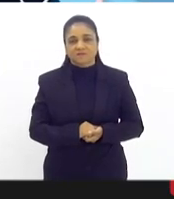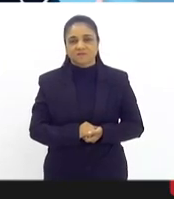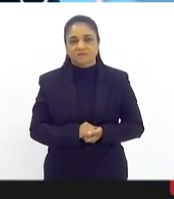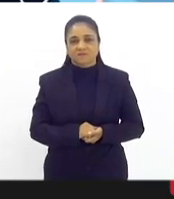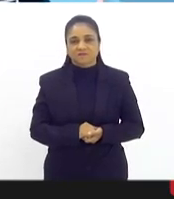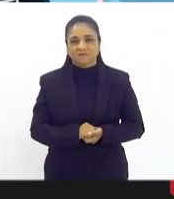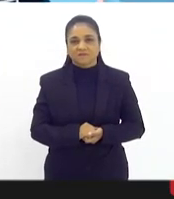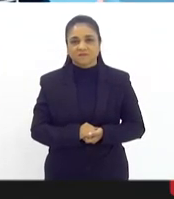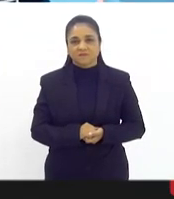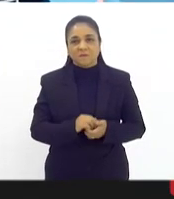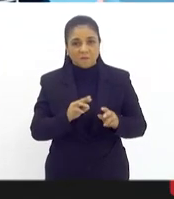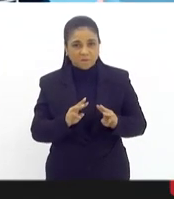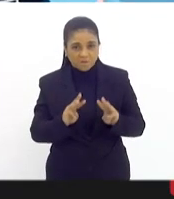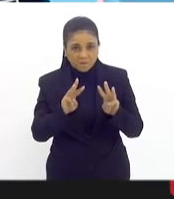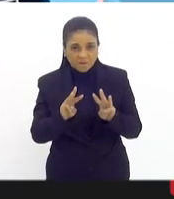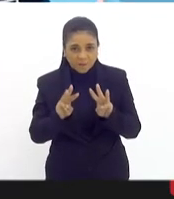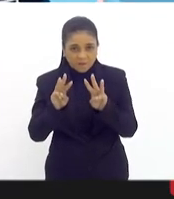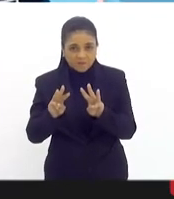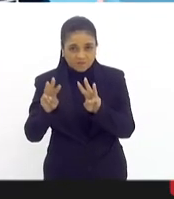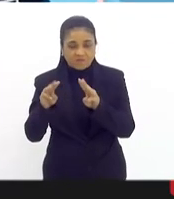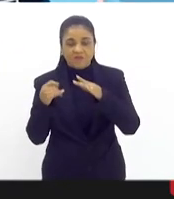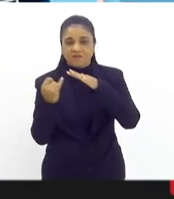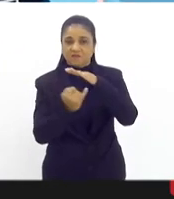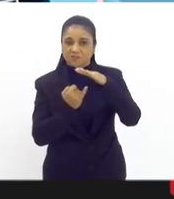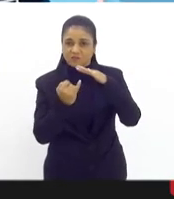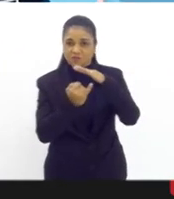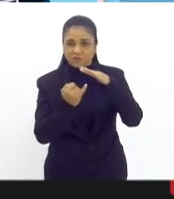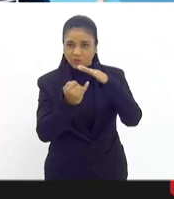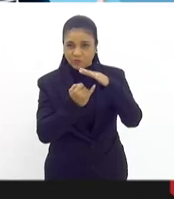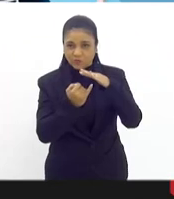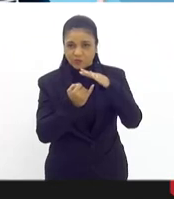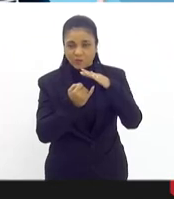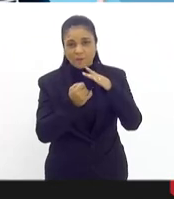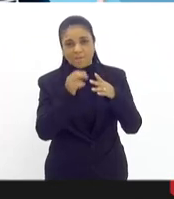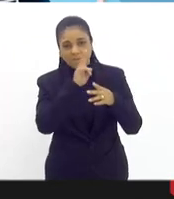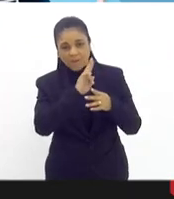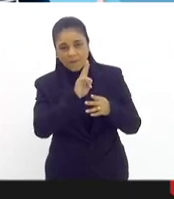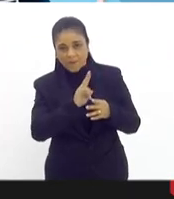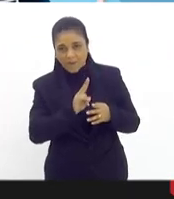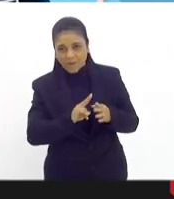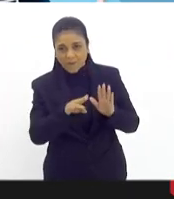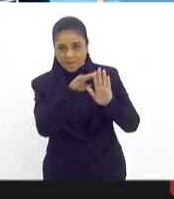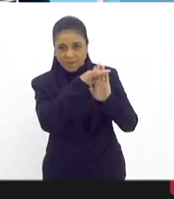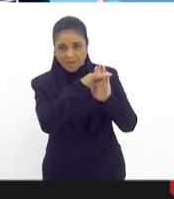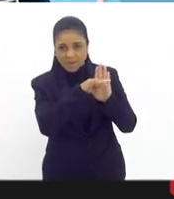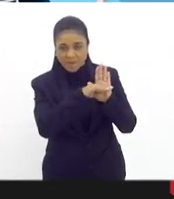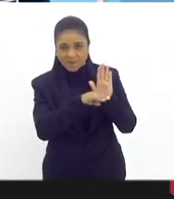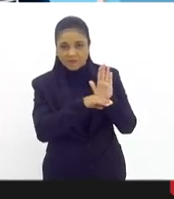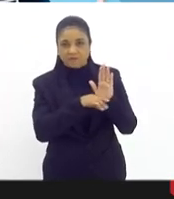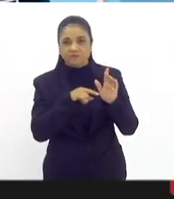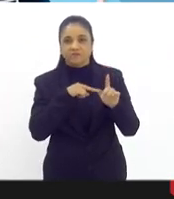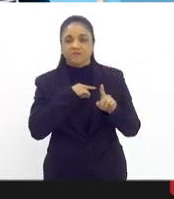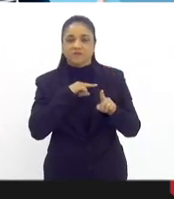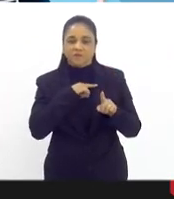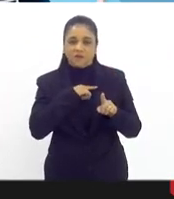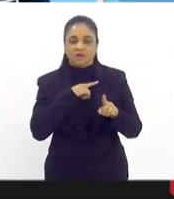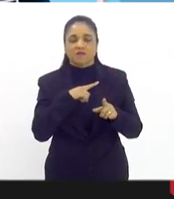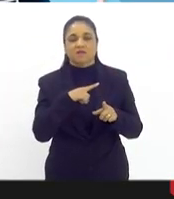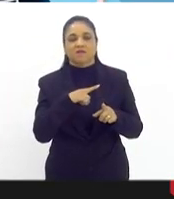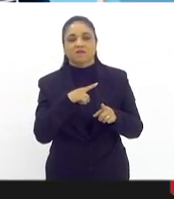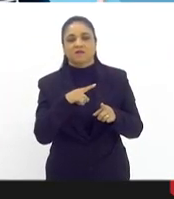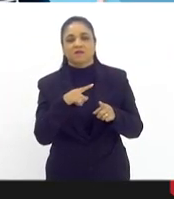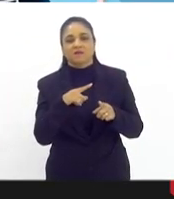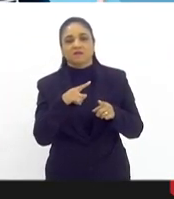em inglês destes institutos que mencionado agora, mas também tem algumas em finês que são